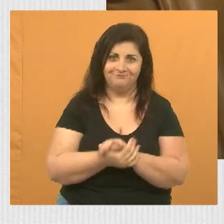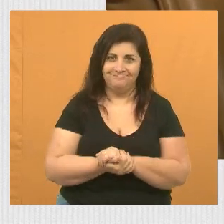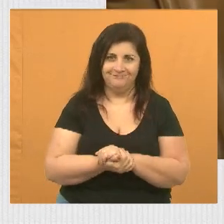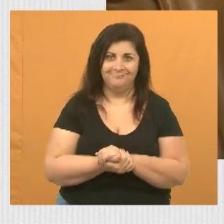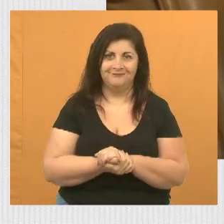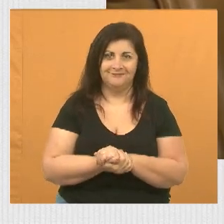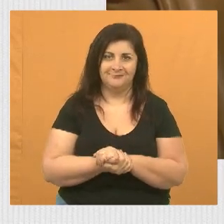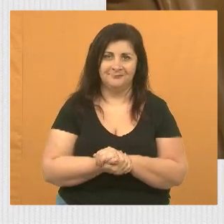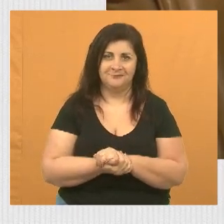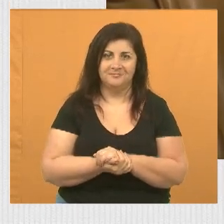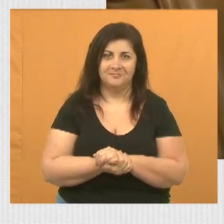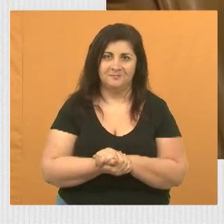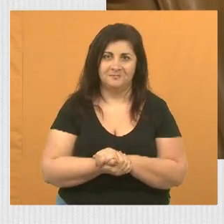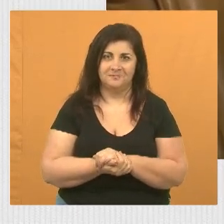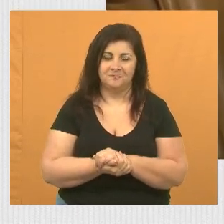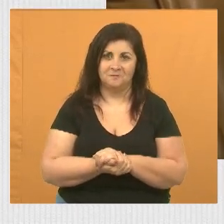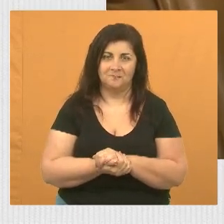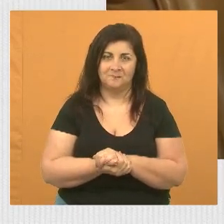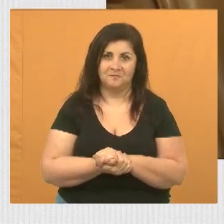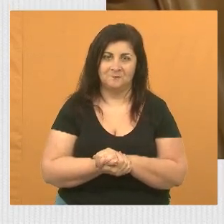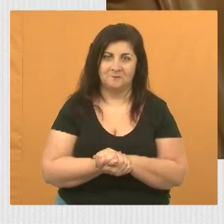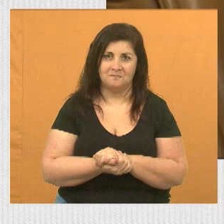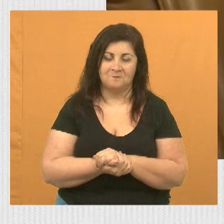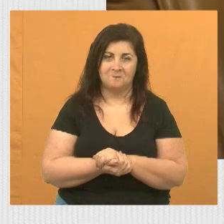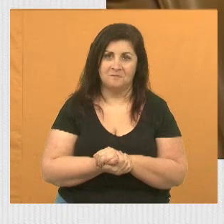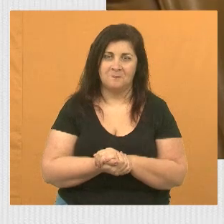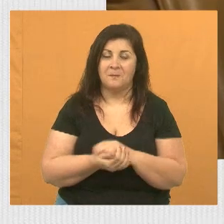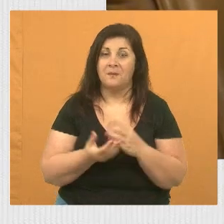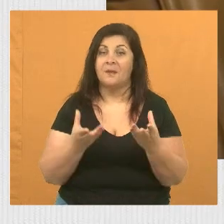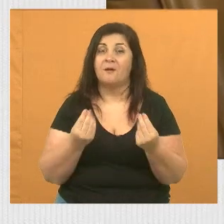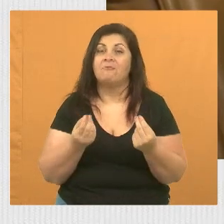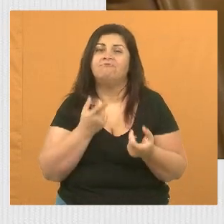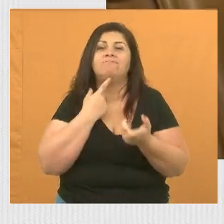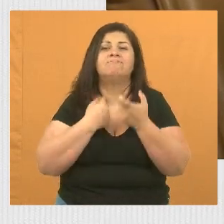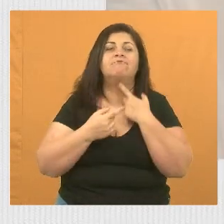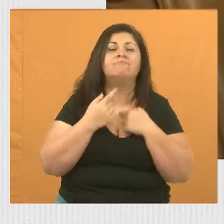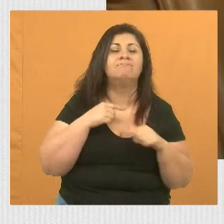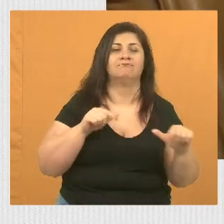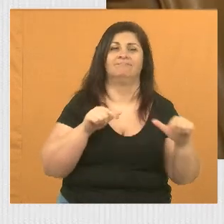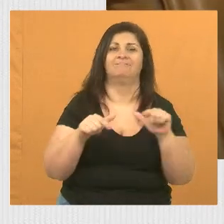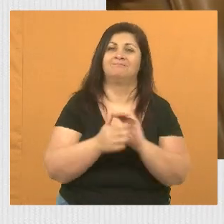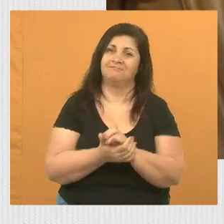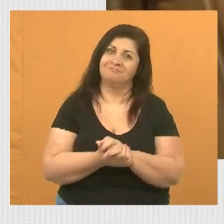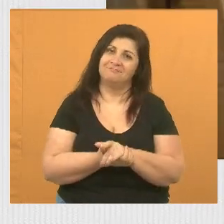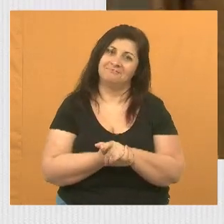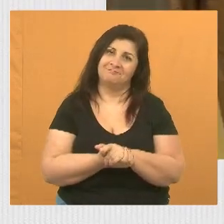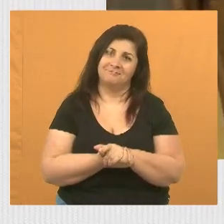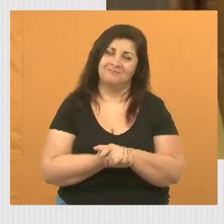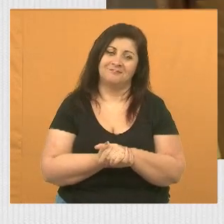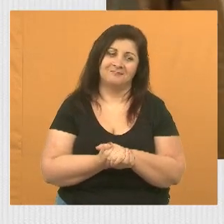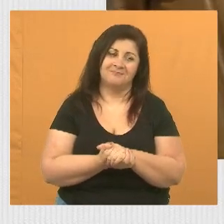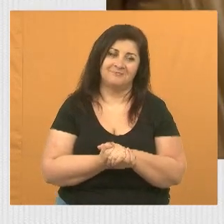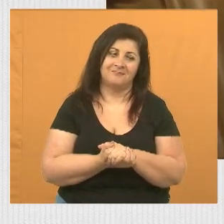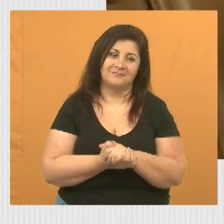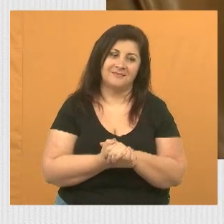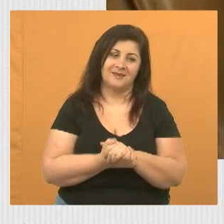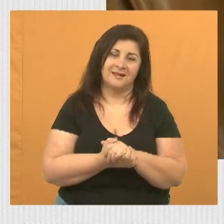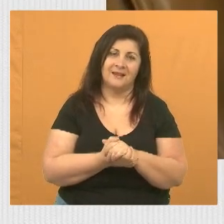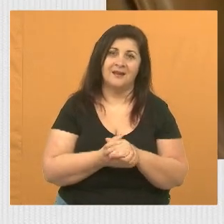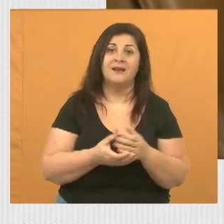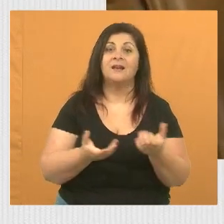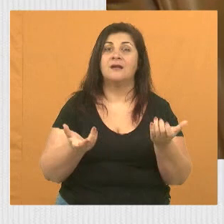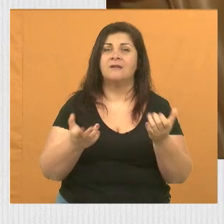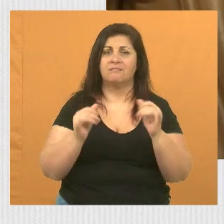ainda com muita, vamos dizer assim, muita vontade de trabalhar. Eu acho que em nome delas eu dedico a todos